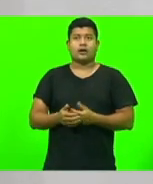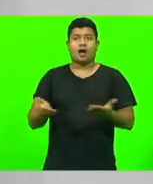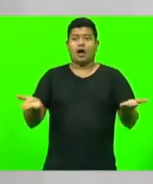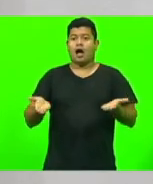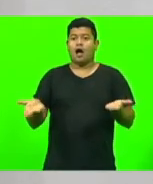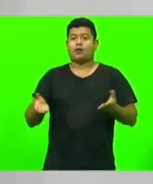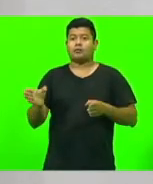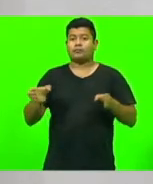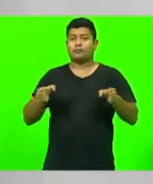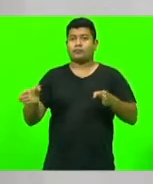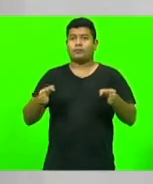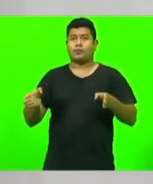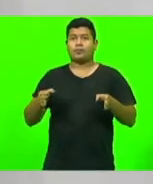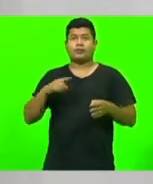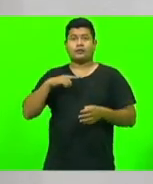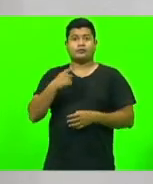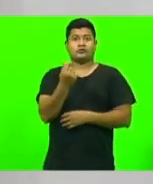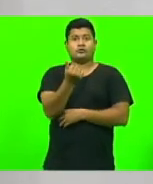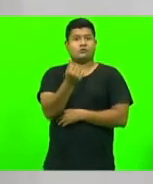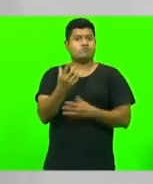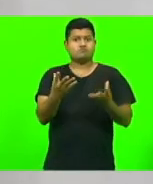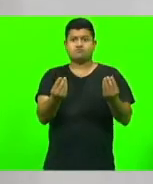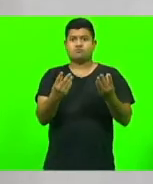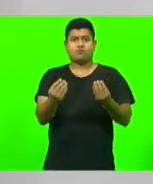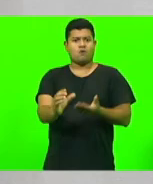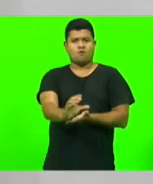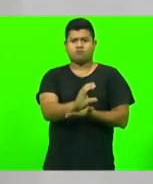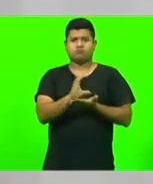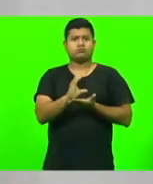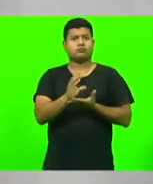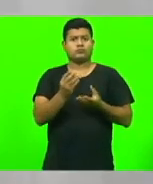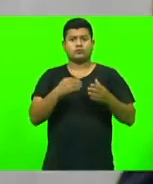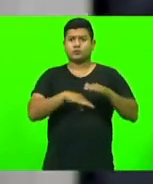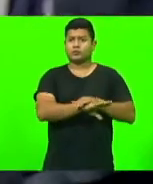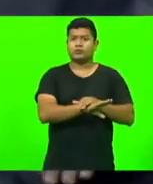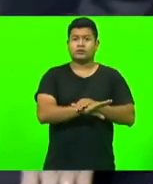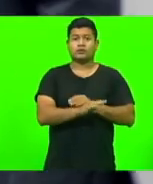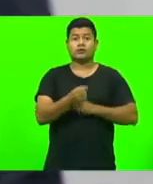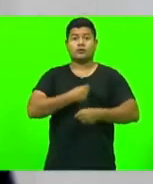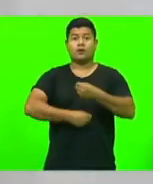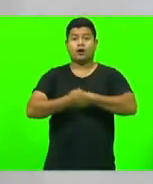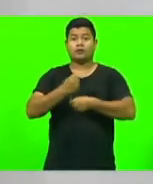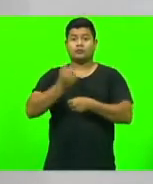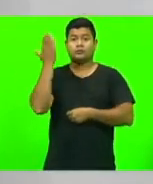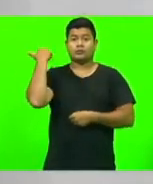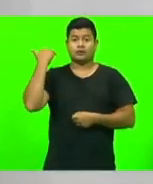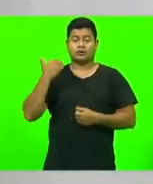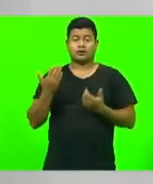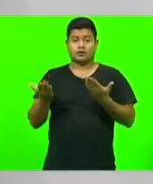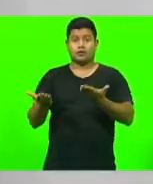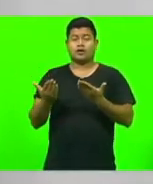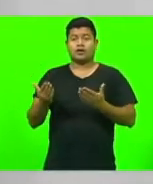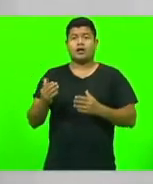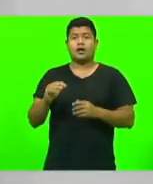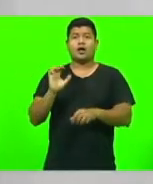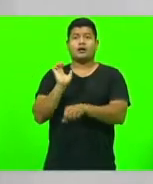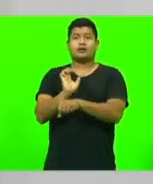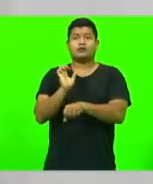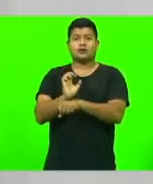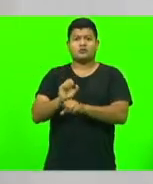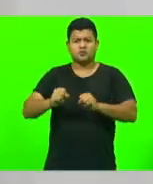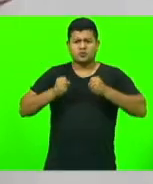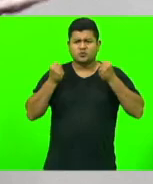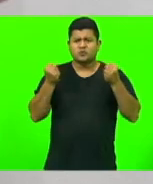que tem muito recurso, tem muito dinheiro. O ano passado, o Estado fez uma ginástica para atingir os